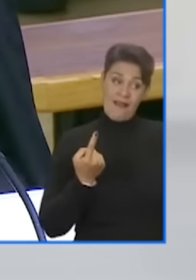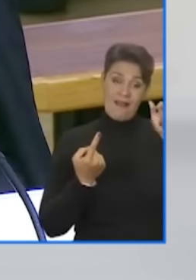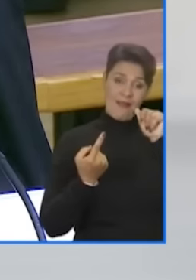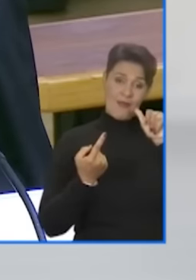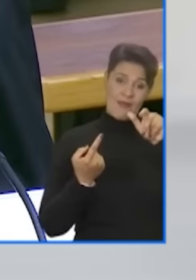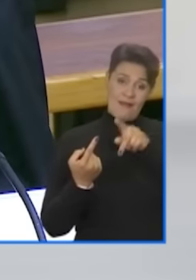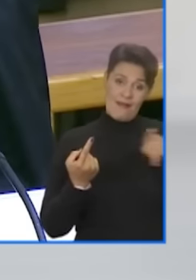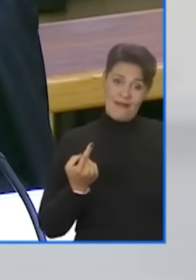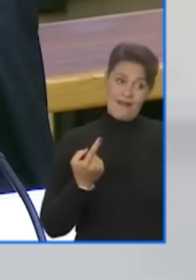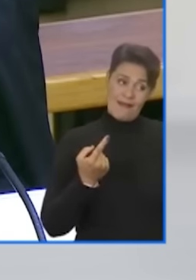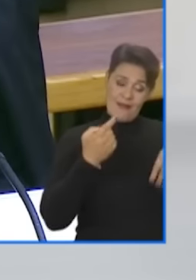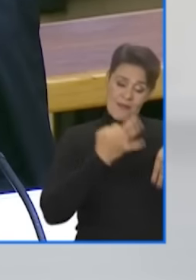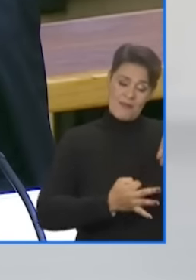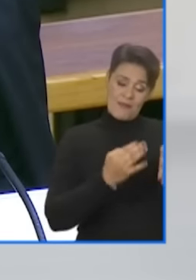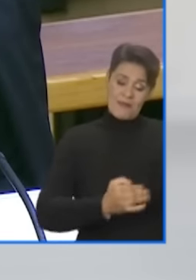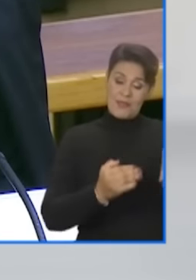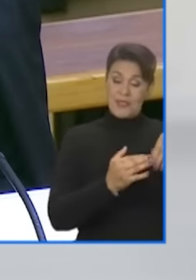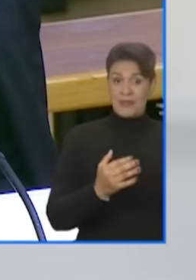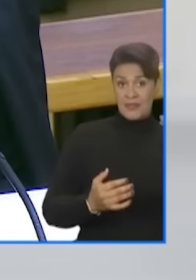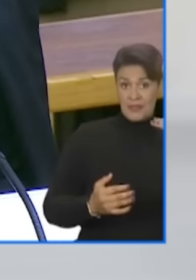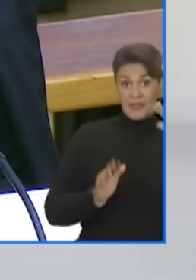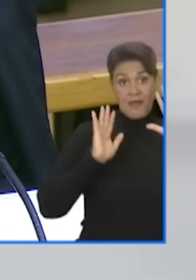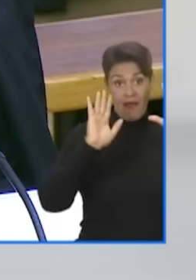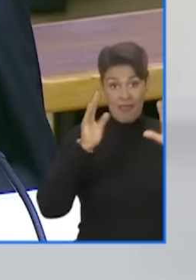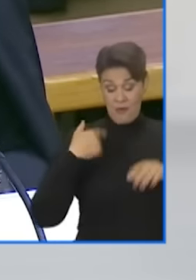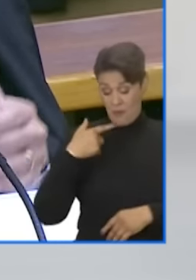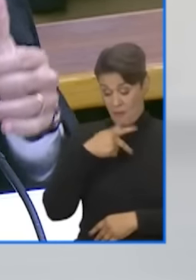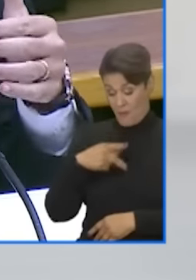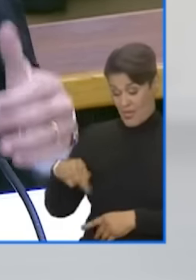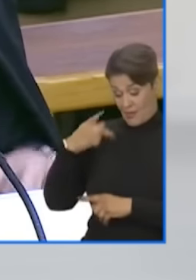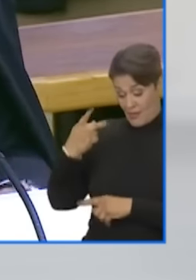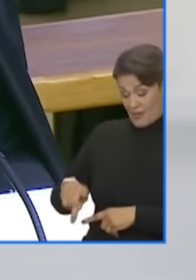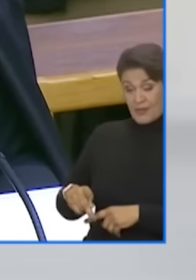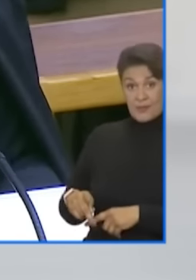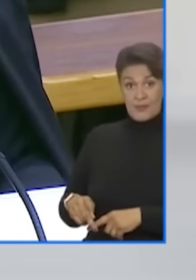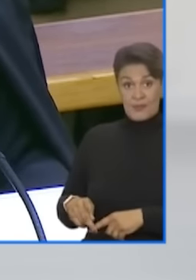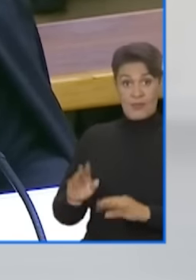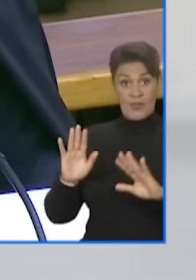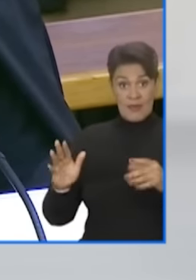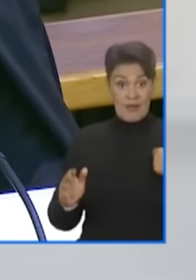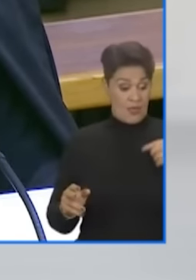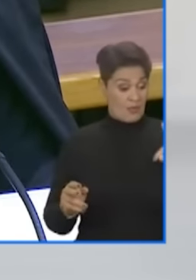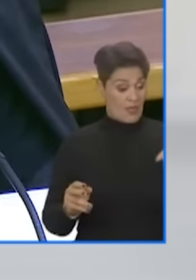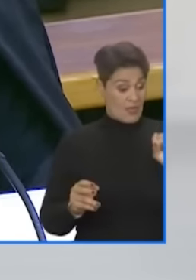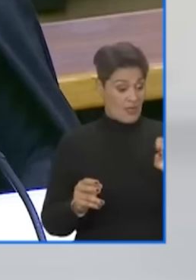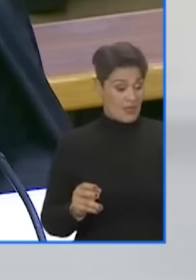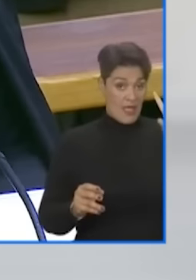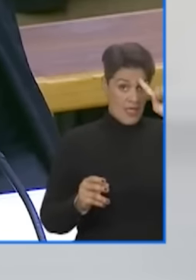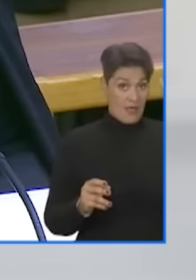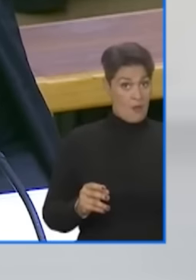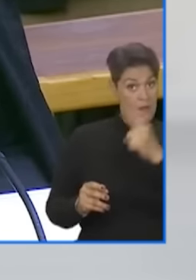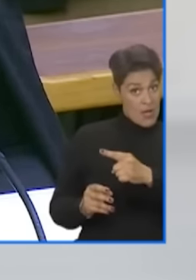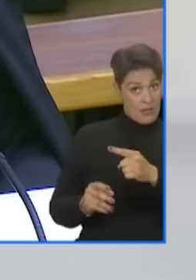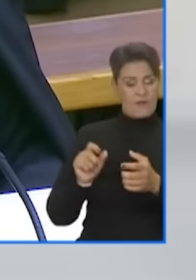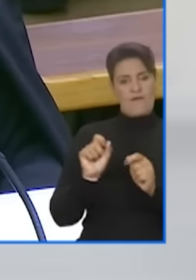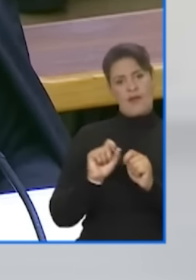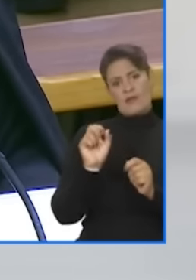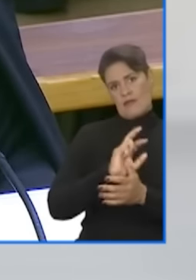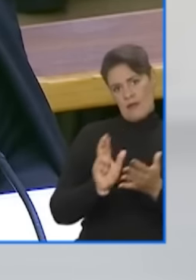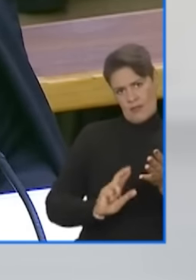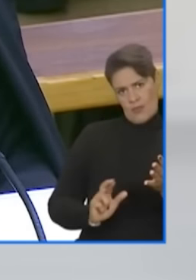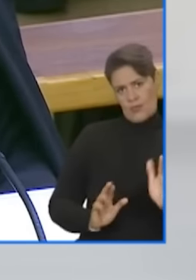ali no Supremo, você já falou isso mais cedo ali, como essa, né, essa